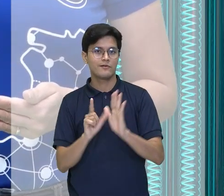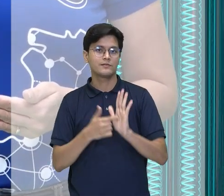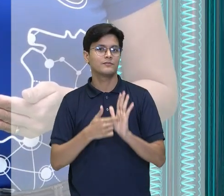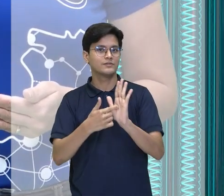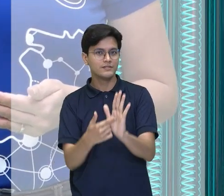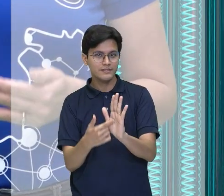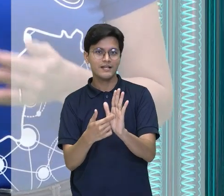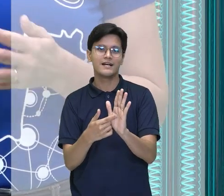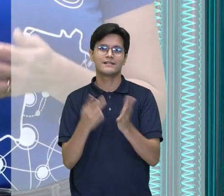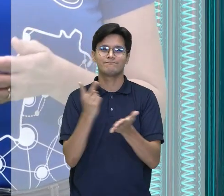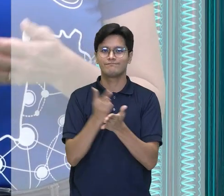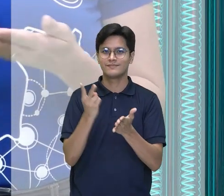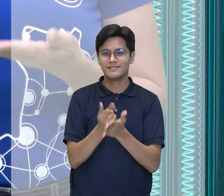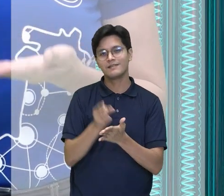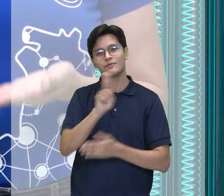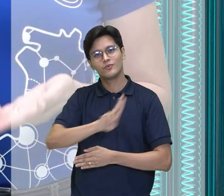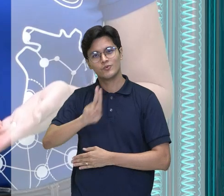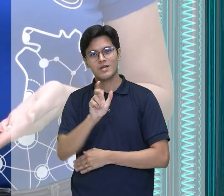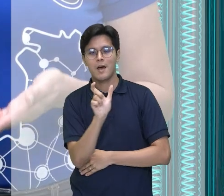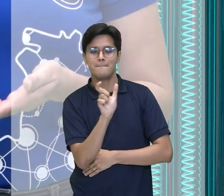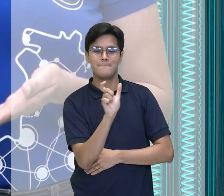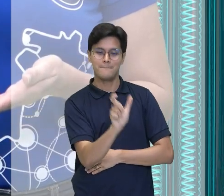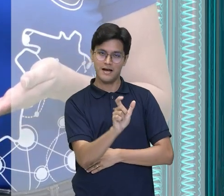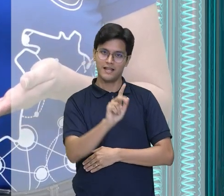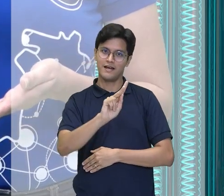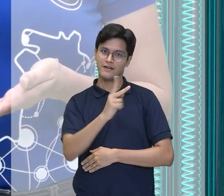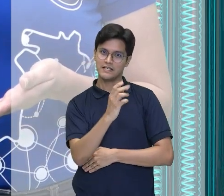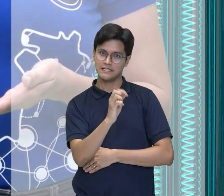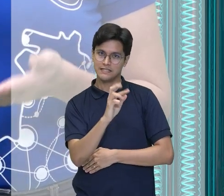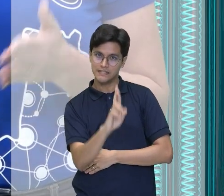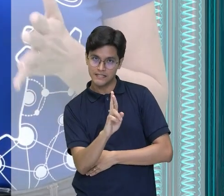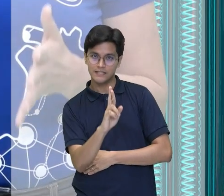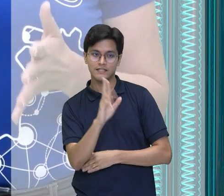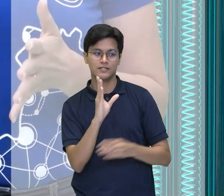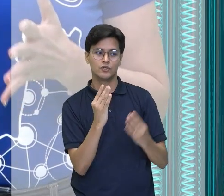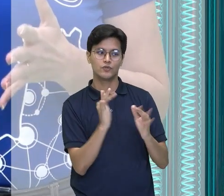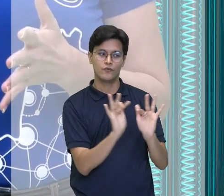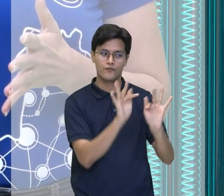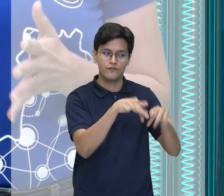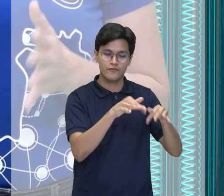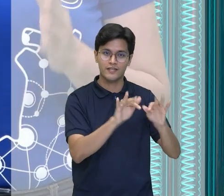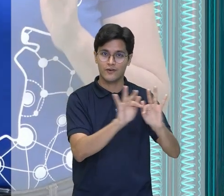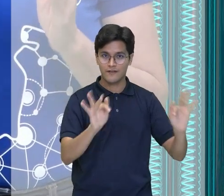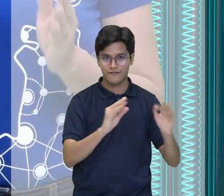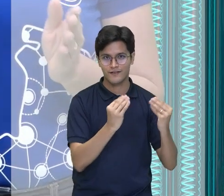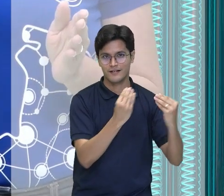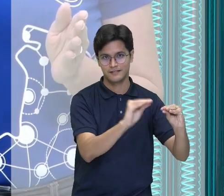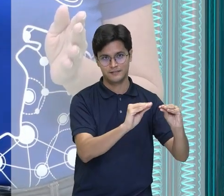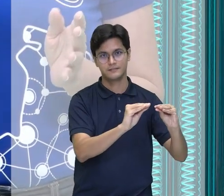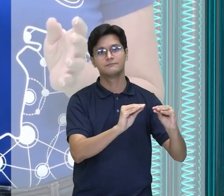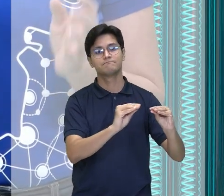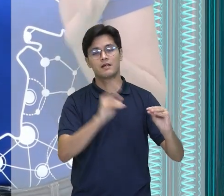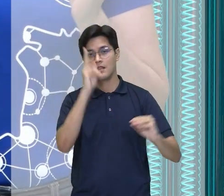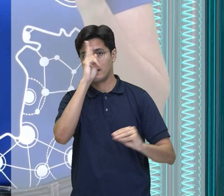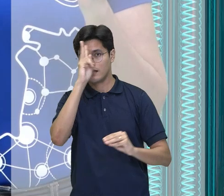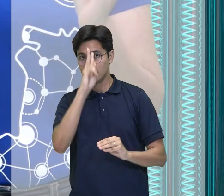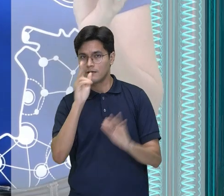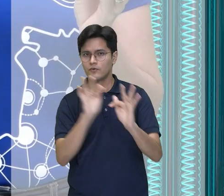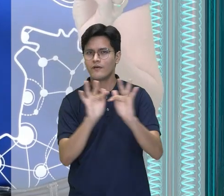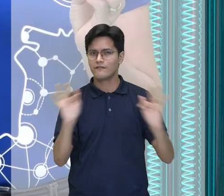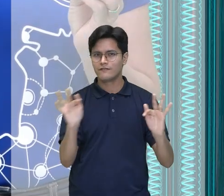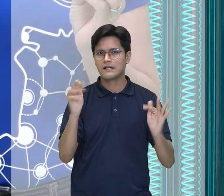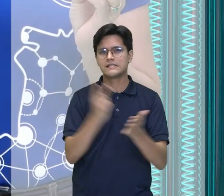quem? Sempre após o verbo principal da frase. Lembrem-se que em uma frase eu sempre